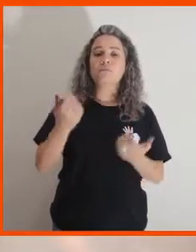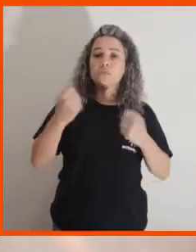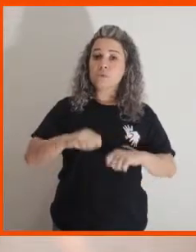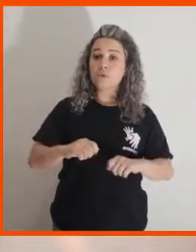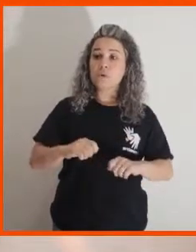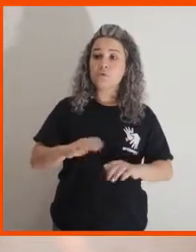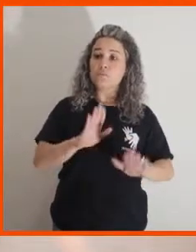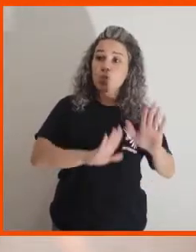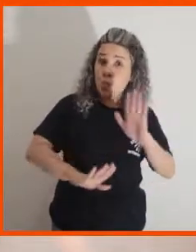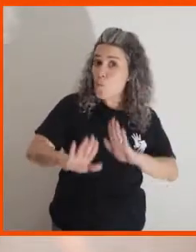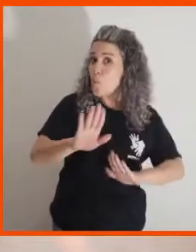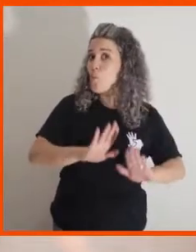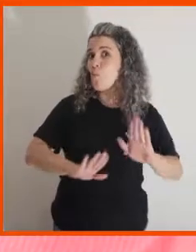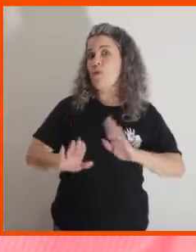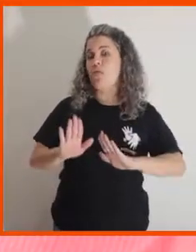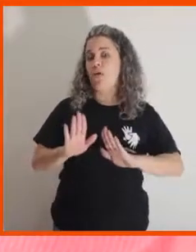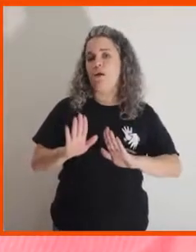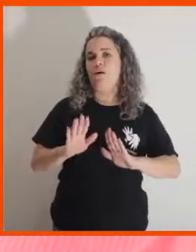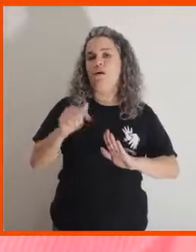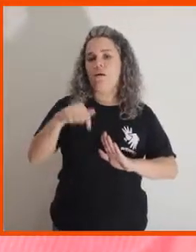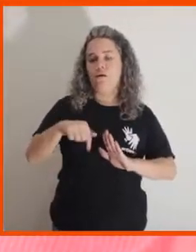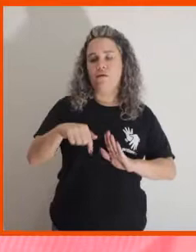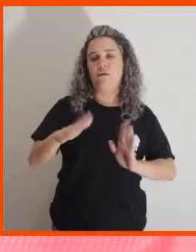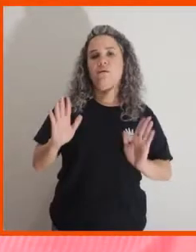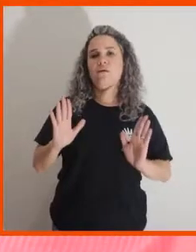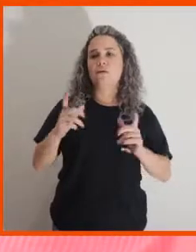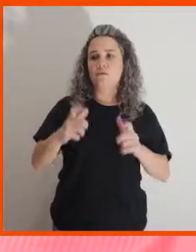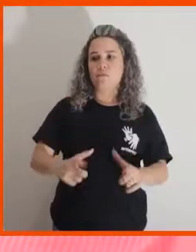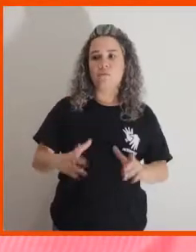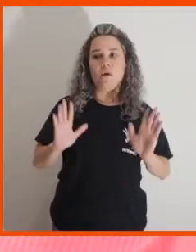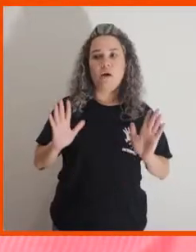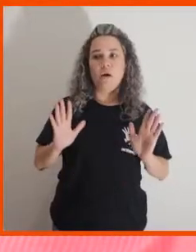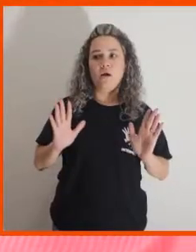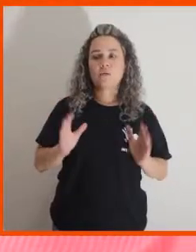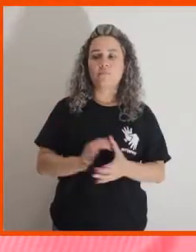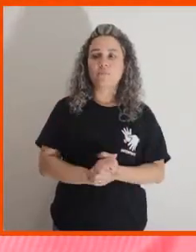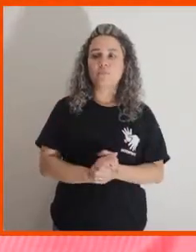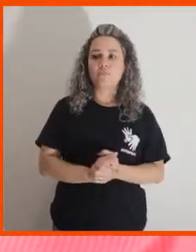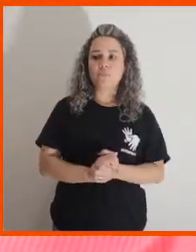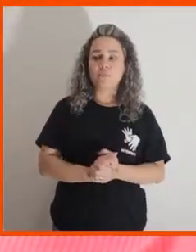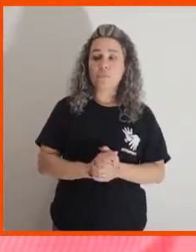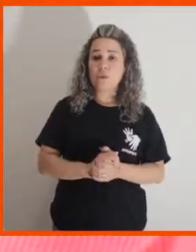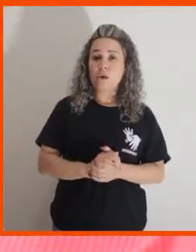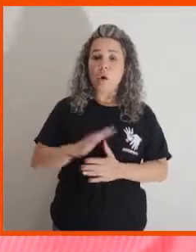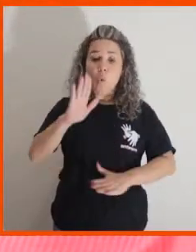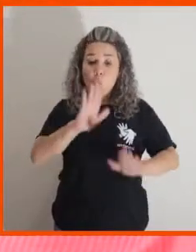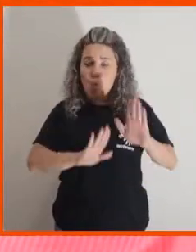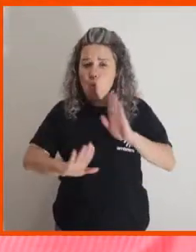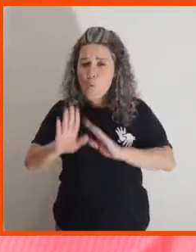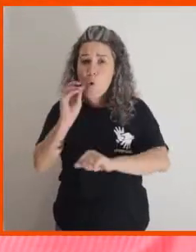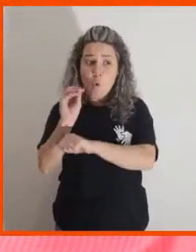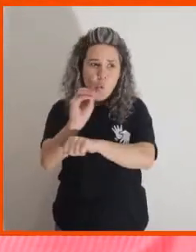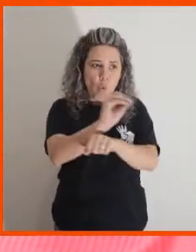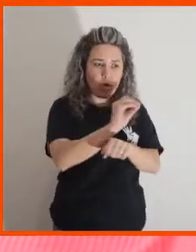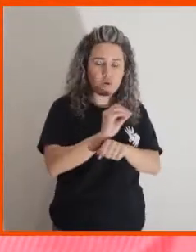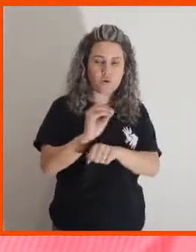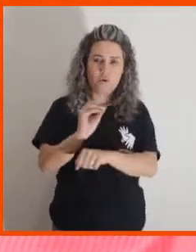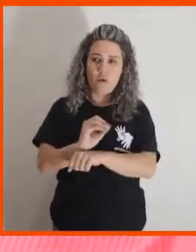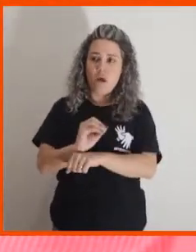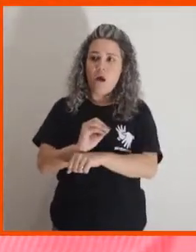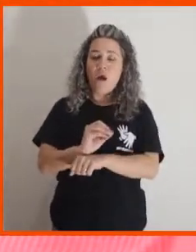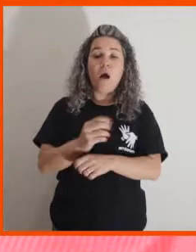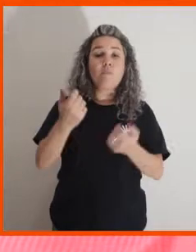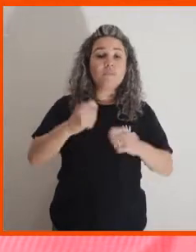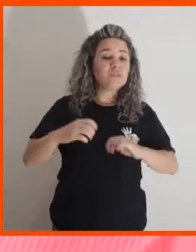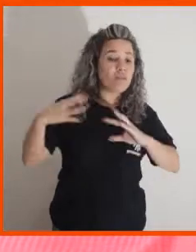cuidando, preservando mesmo. Preservar a comunidade depende de cada um. Depende